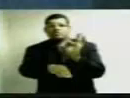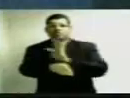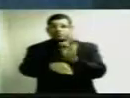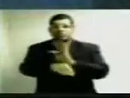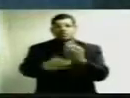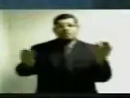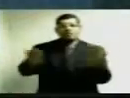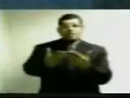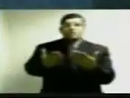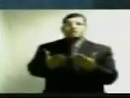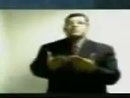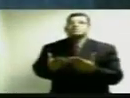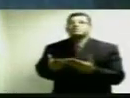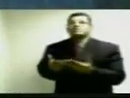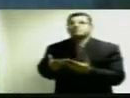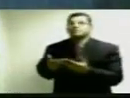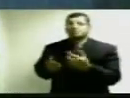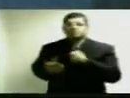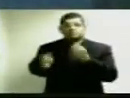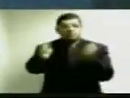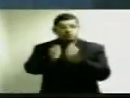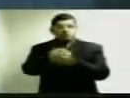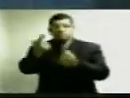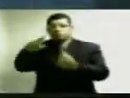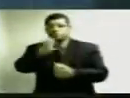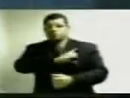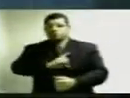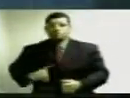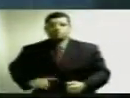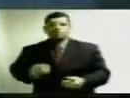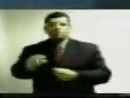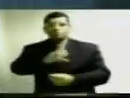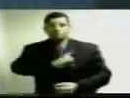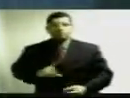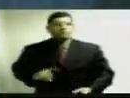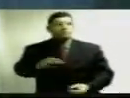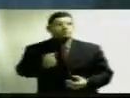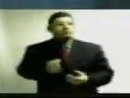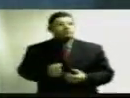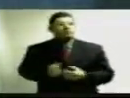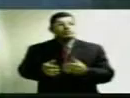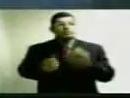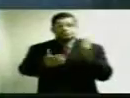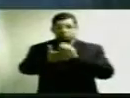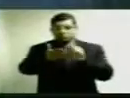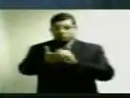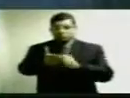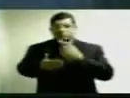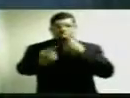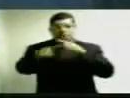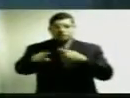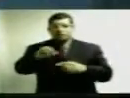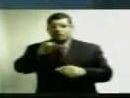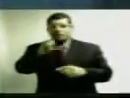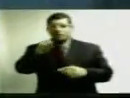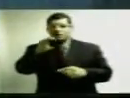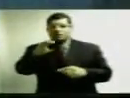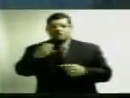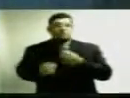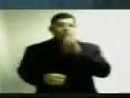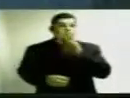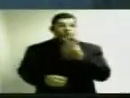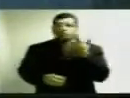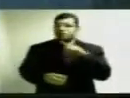de Constituição e Justiça, que estou, junto com outros deputados, como o deputado Luiz Castro, subscrevendo a denúncia do IACE.